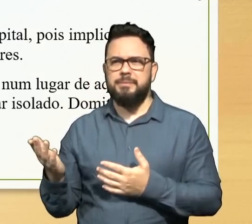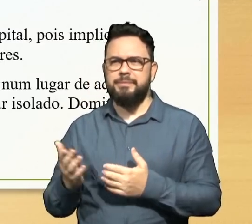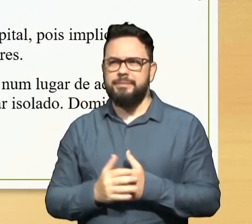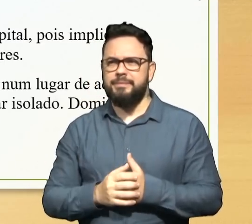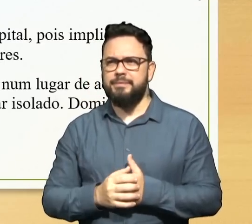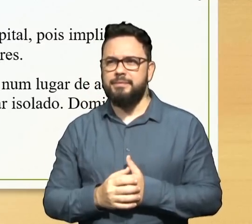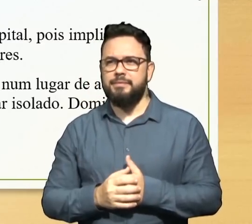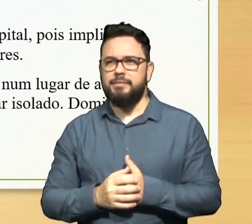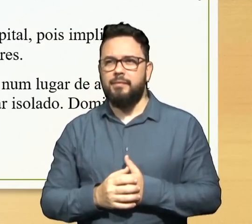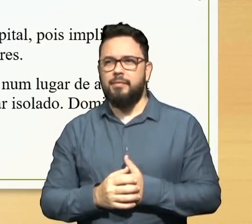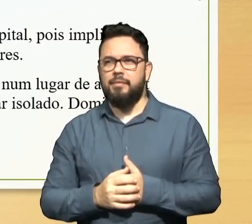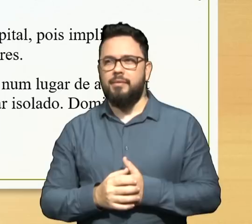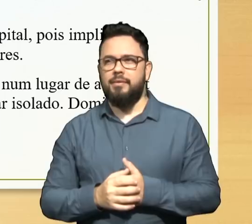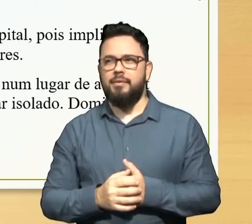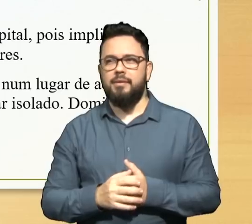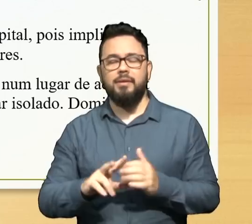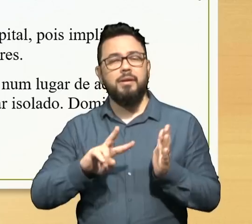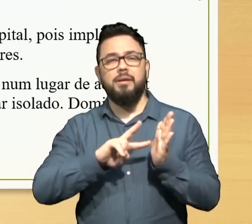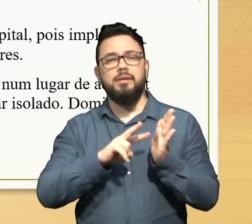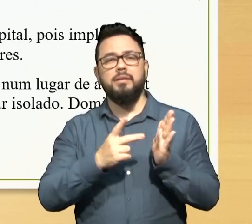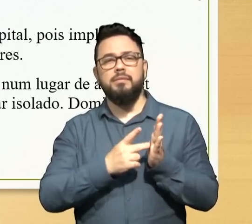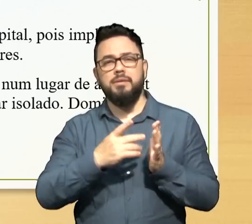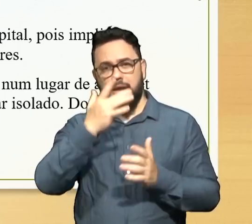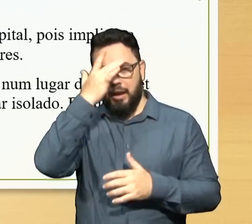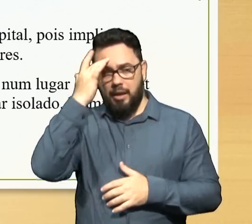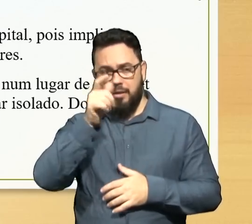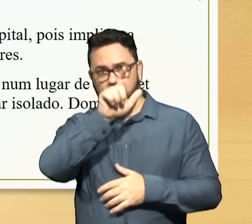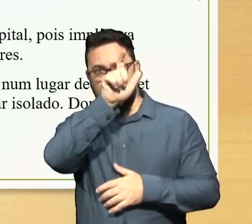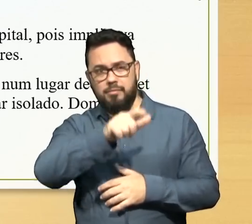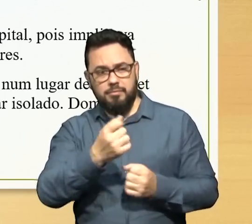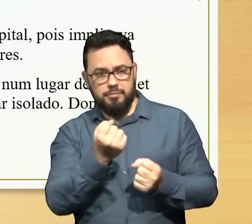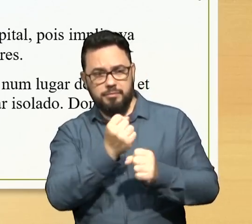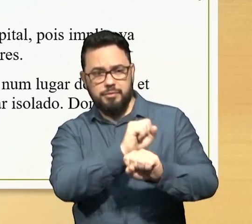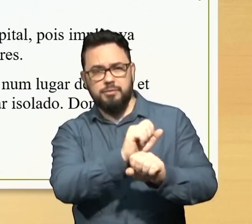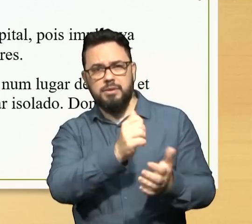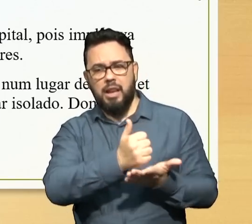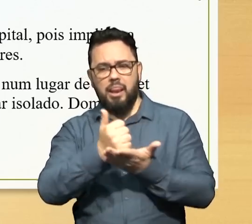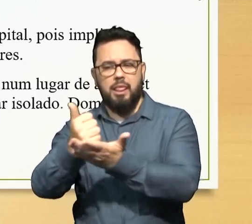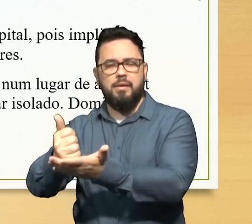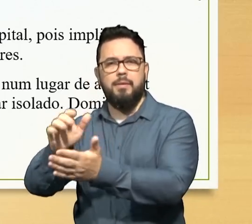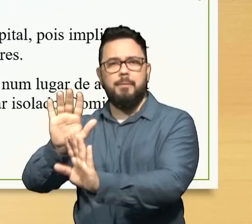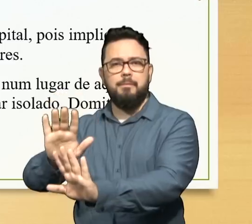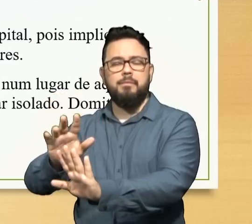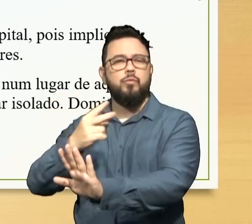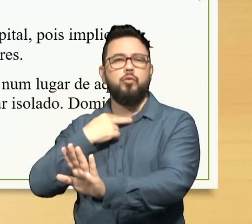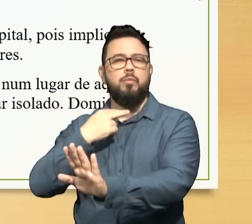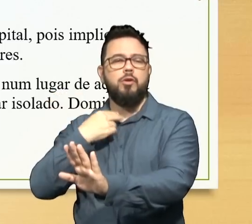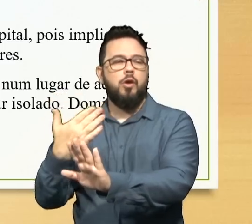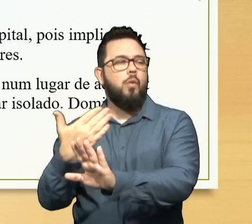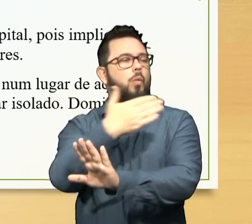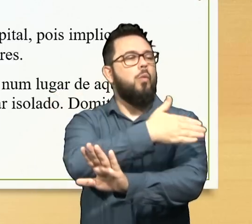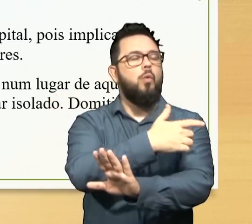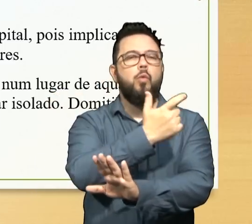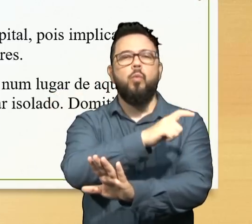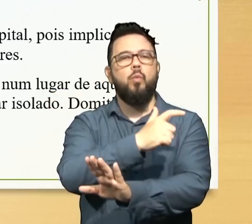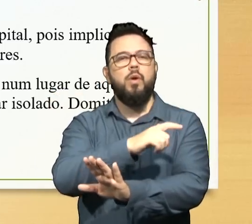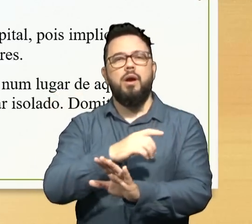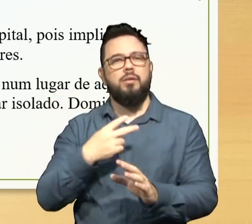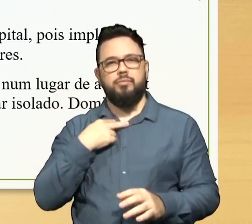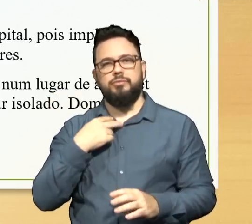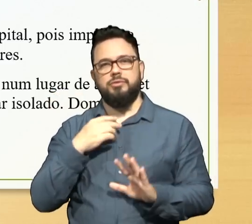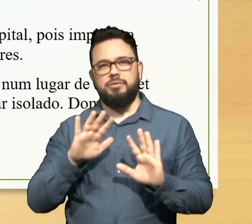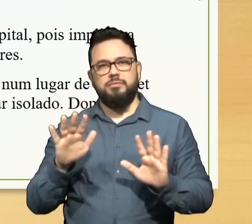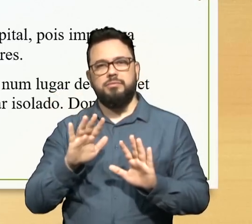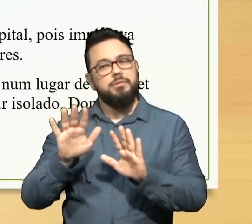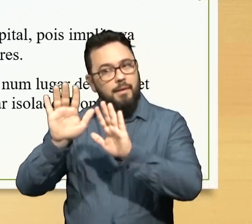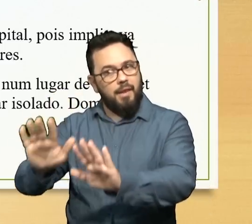libera fuga ou seja O Condenado ia para alguns lugares mas era proibido de entrar em outros como Domiciano fez com